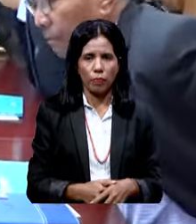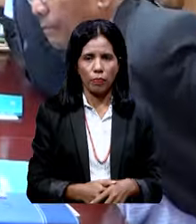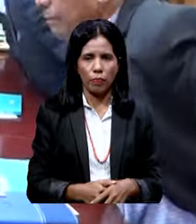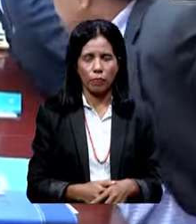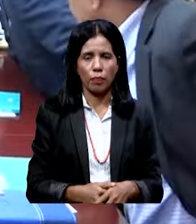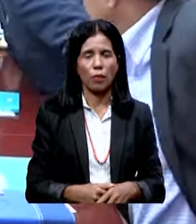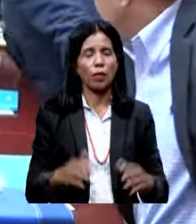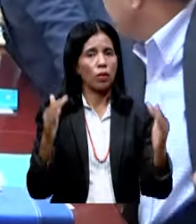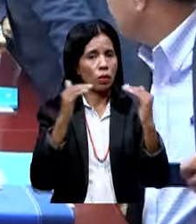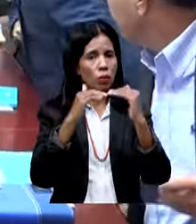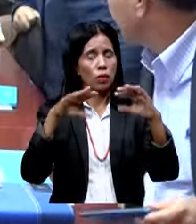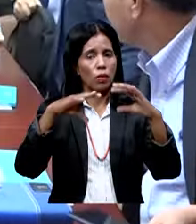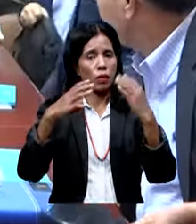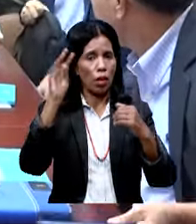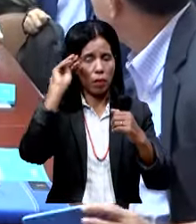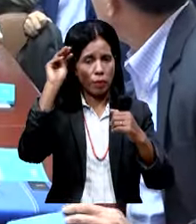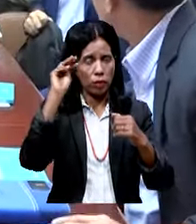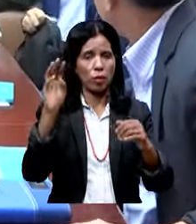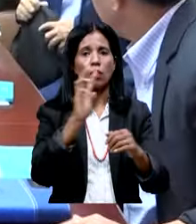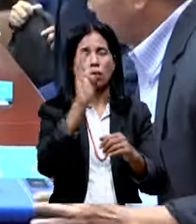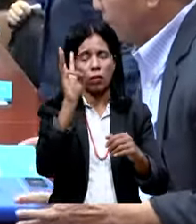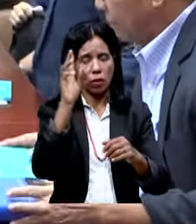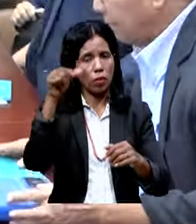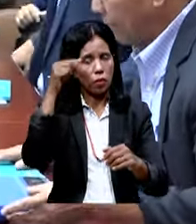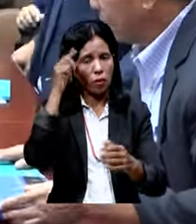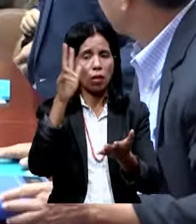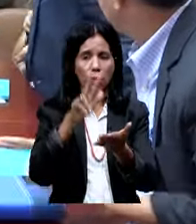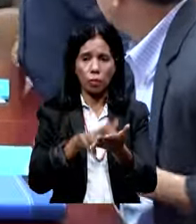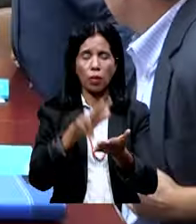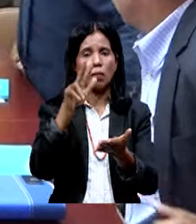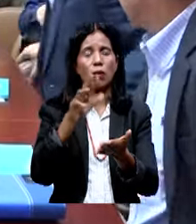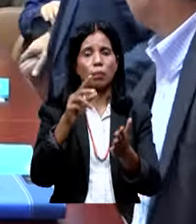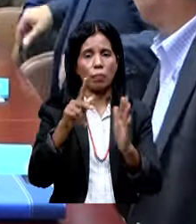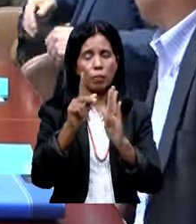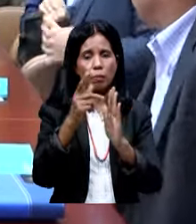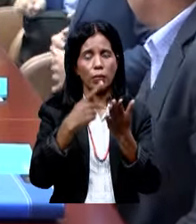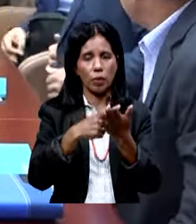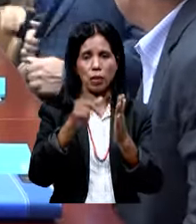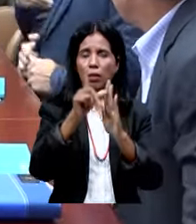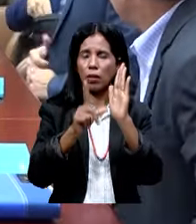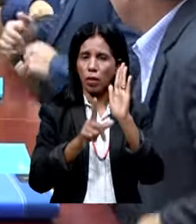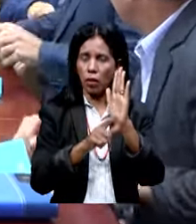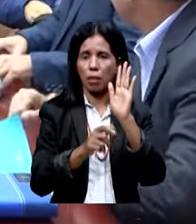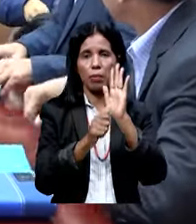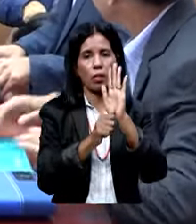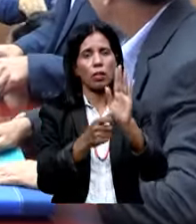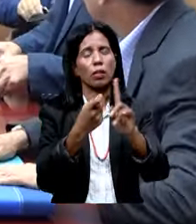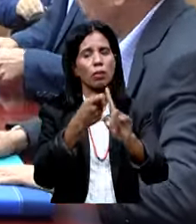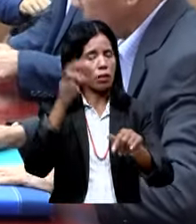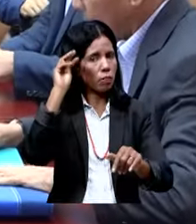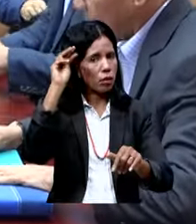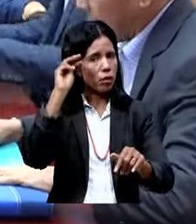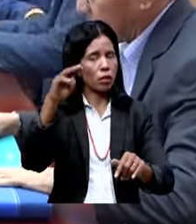Na Rússia, reunião Conselho Ministro quarta, né? Governo aprova projeto decreto-lei. Nebe apresenta Rússia Ministro Presidência e